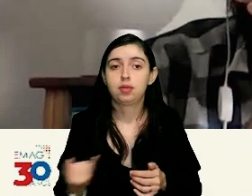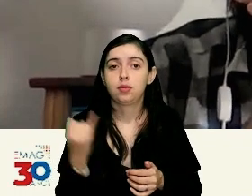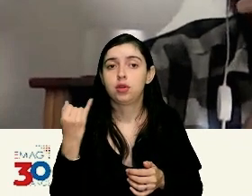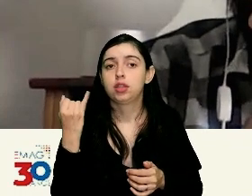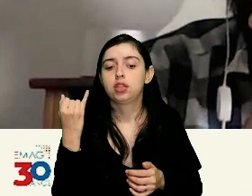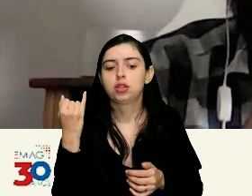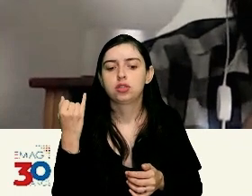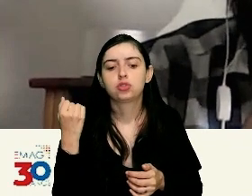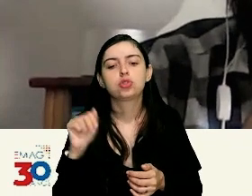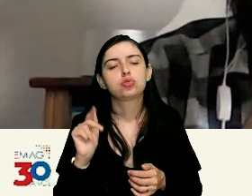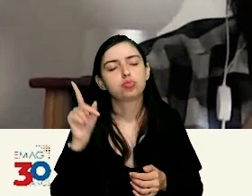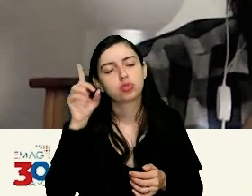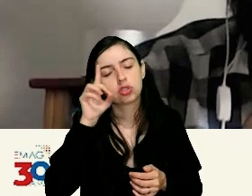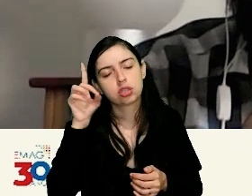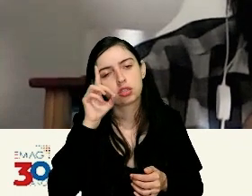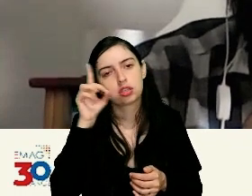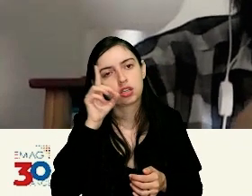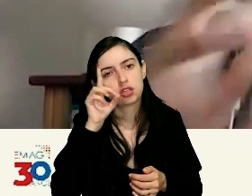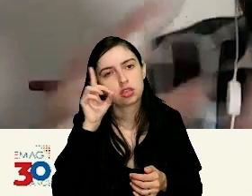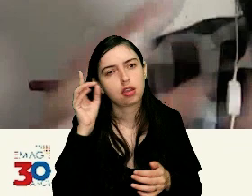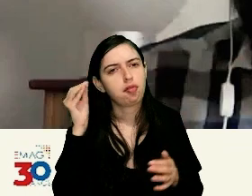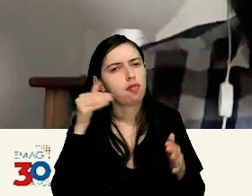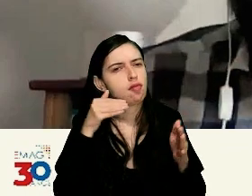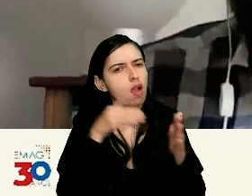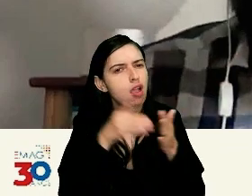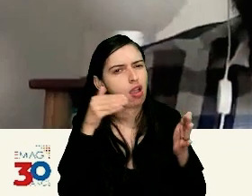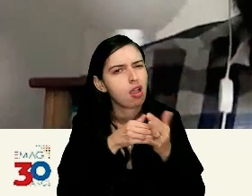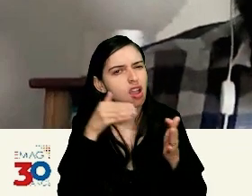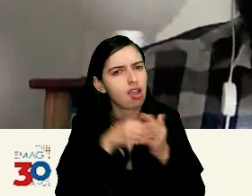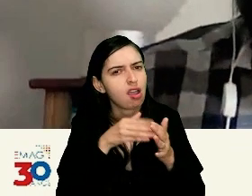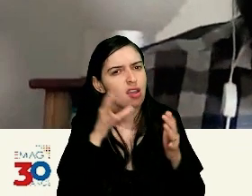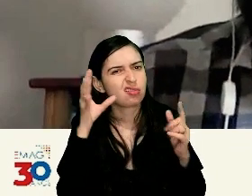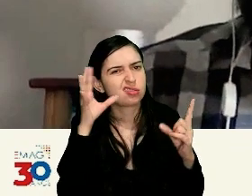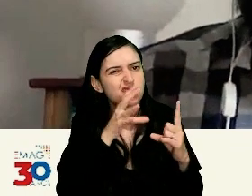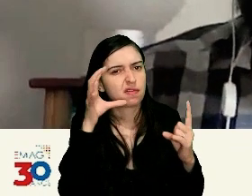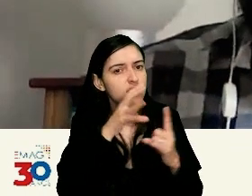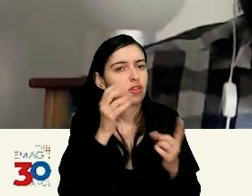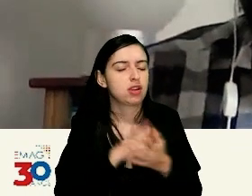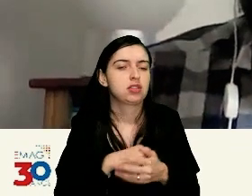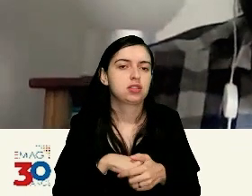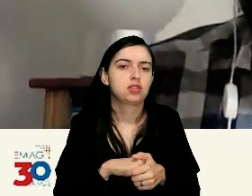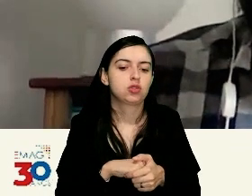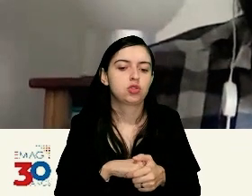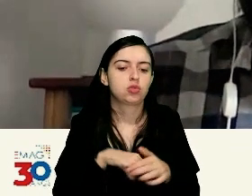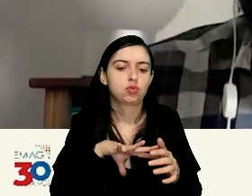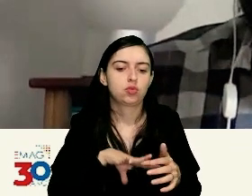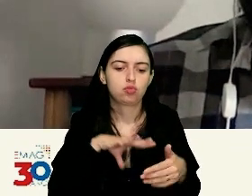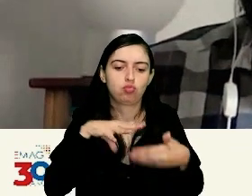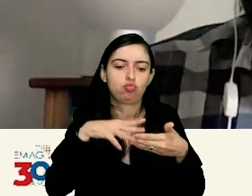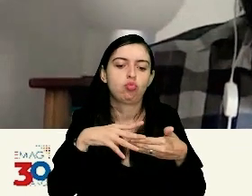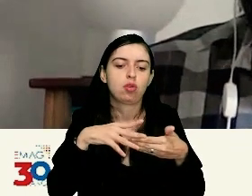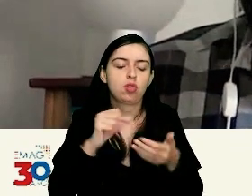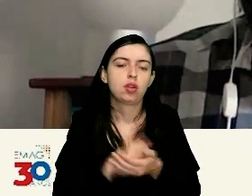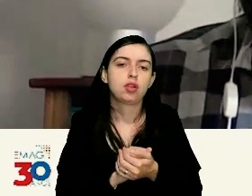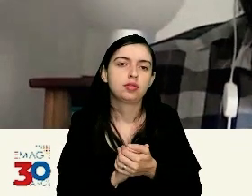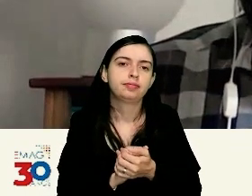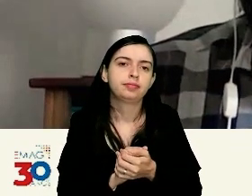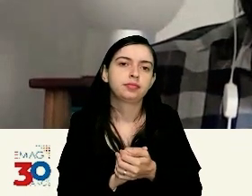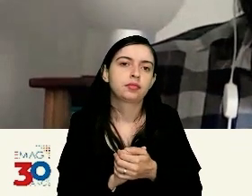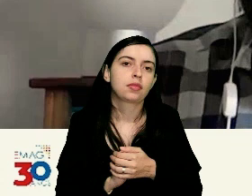porque a gente foi forjado nessa estrutura que nos impõe e que a gente acaba replicando inconscientemente muitas coisas,